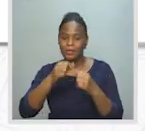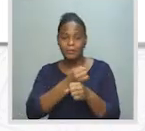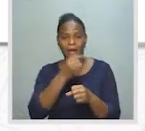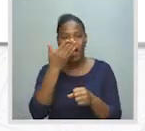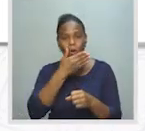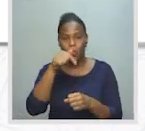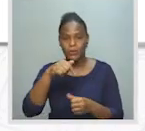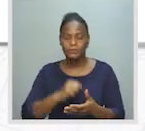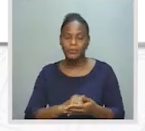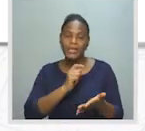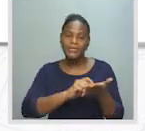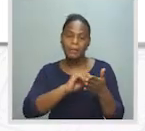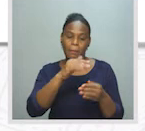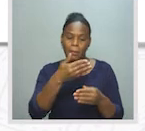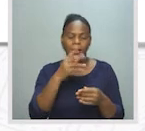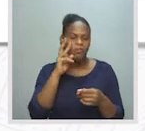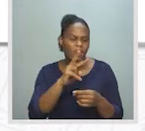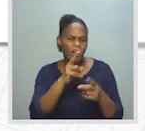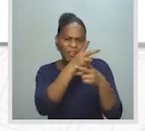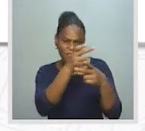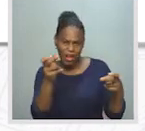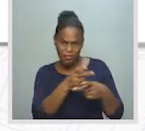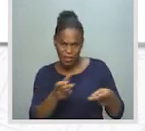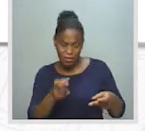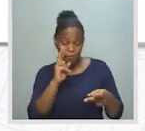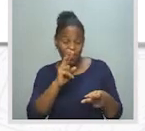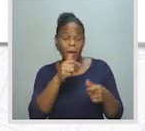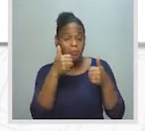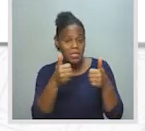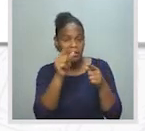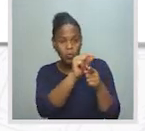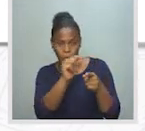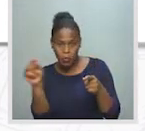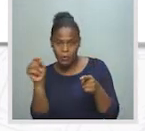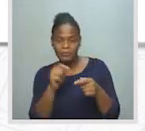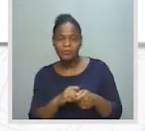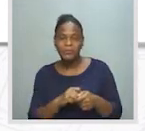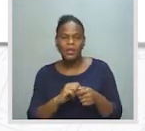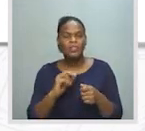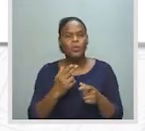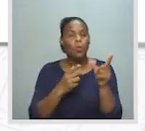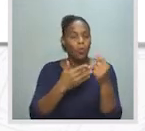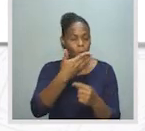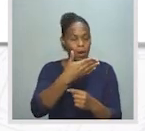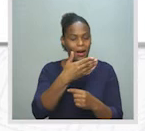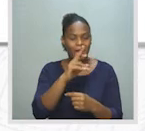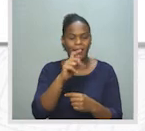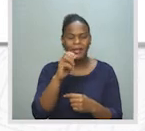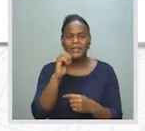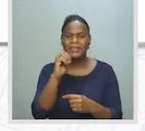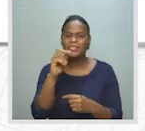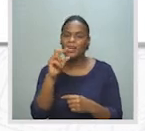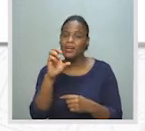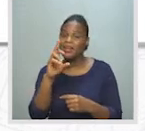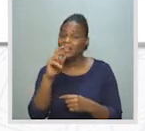diz: sublinhe as opções corretas. 1. Sobre a ressacralização, podemos destacar os